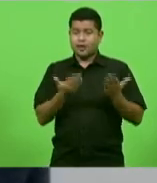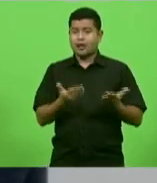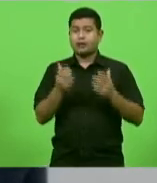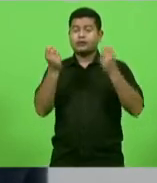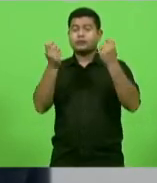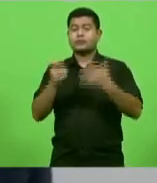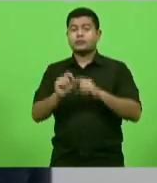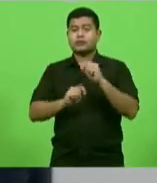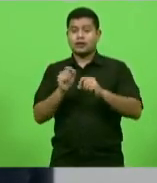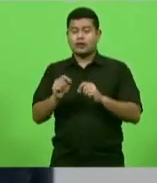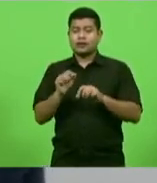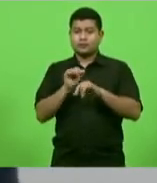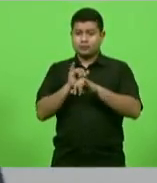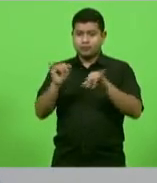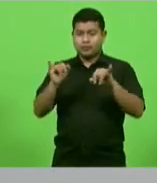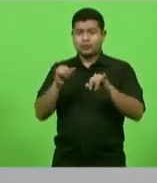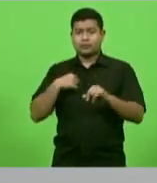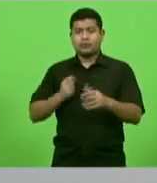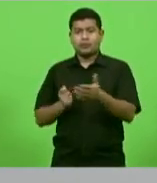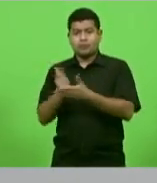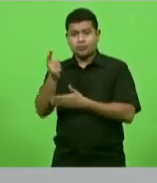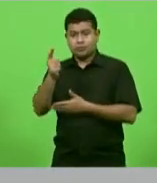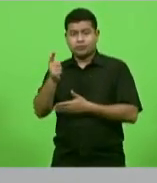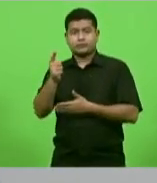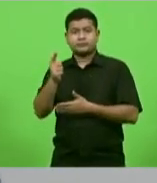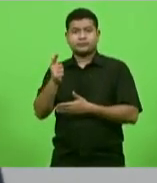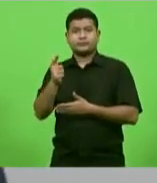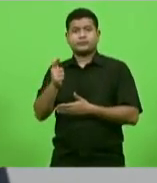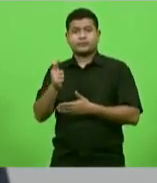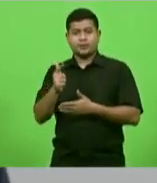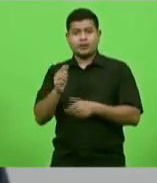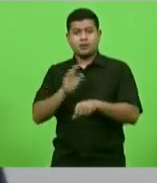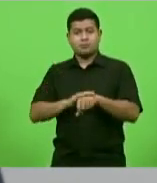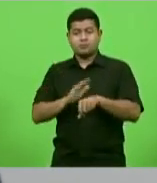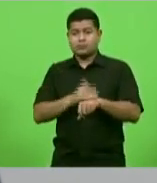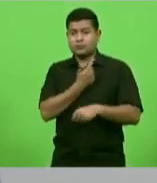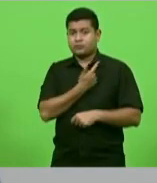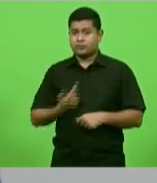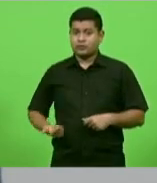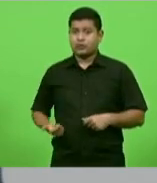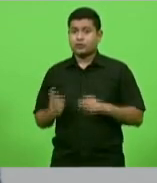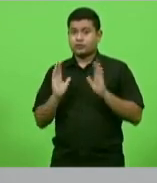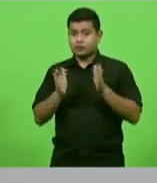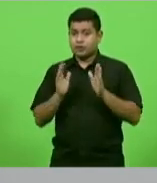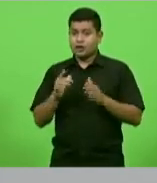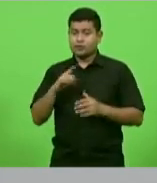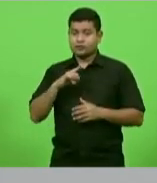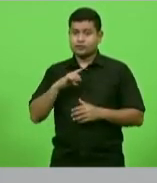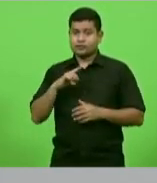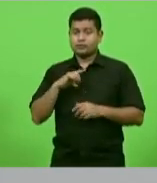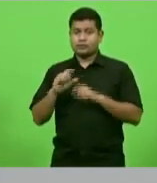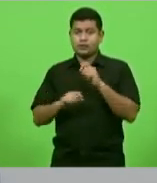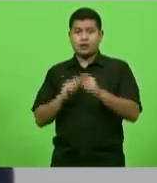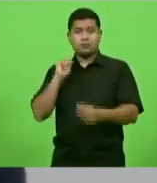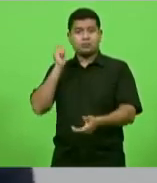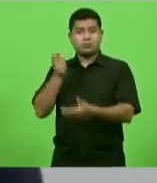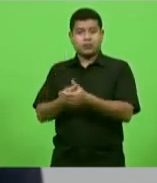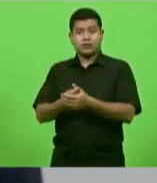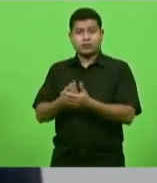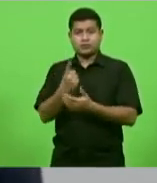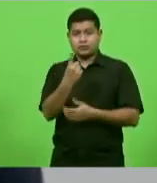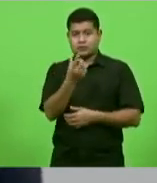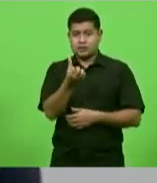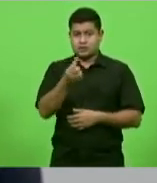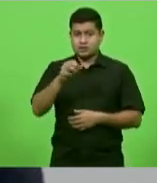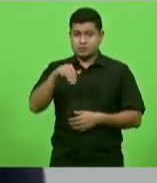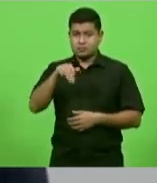pelo Estado uma aquisição. Não se perca de vista que nesse mesmo dia já teria ocorrido o empenho para o pagamento da primeira parcela